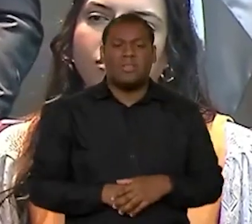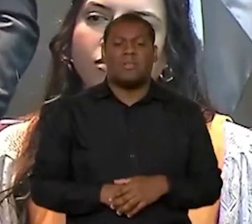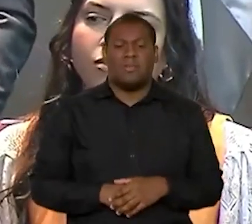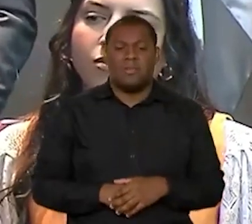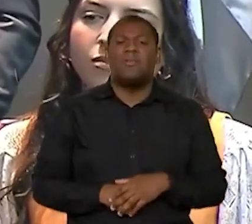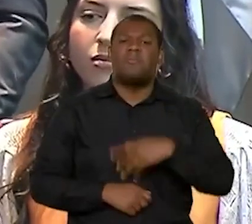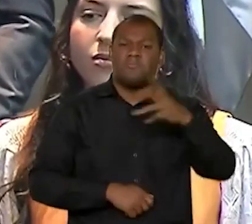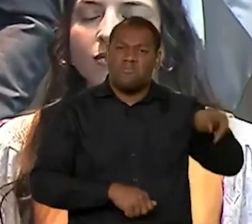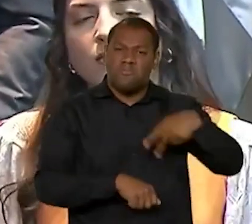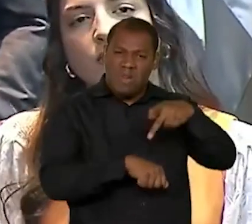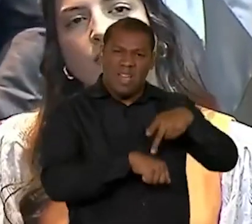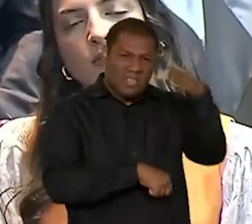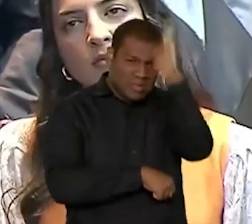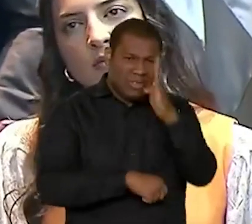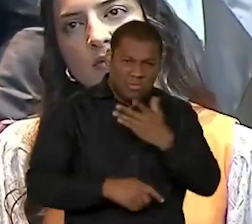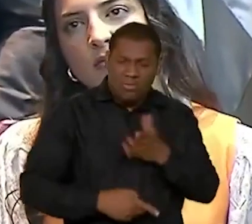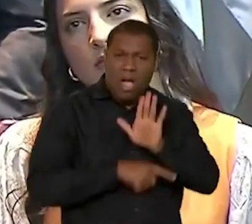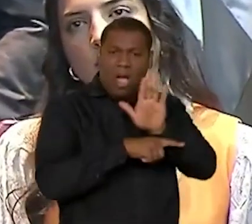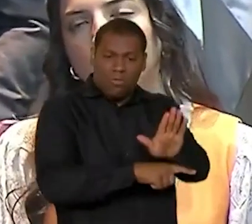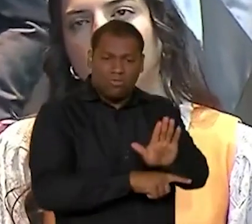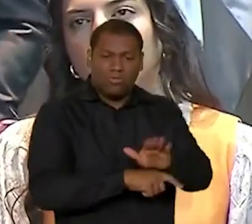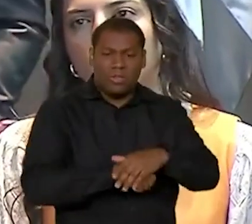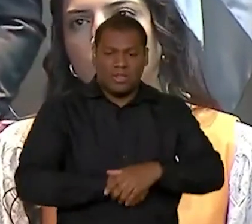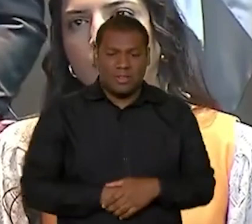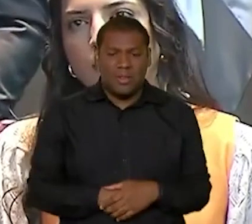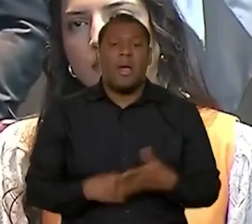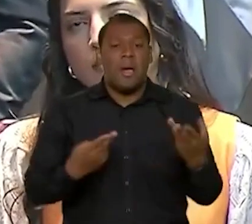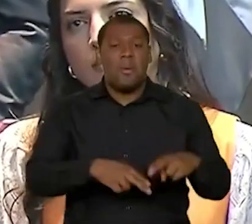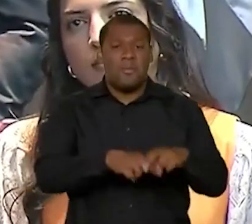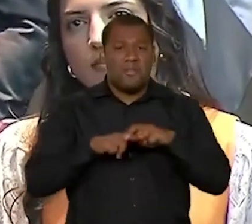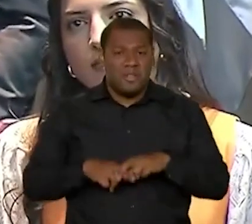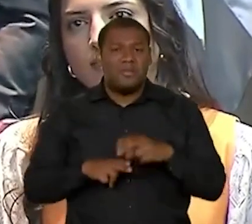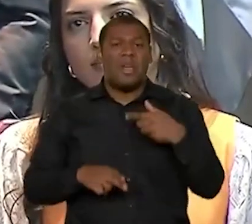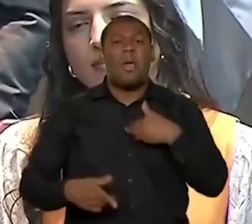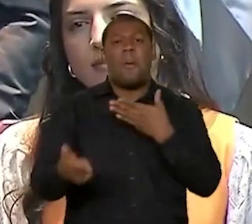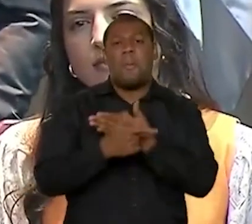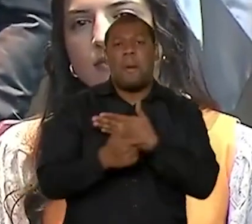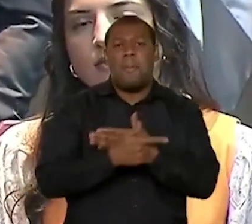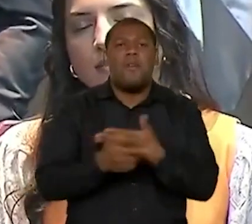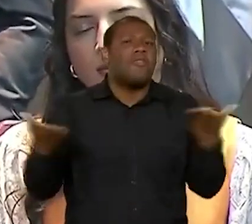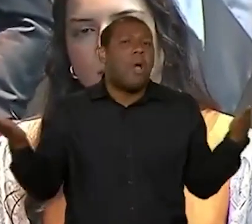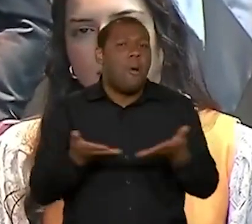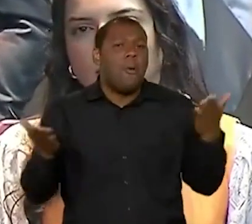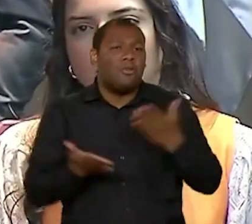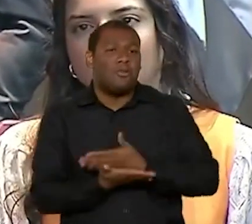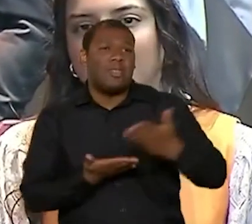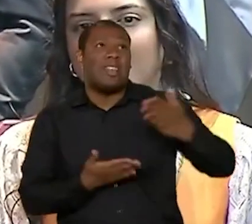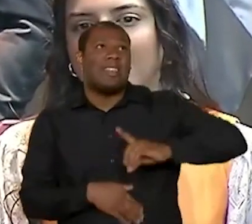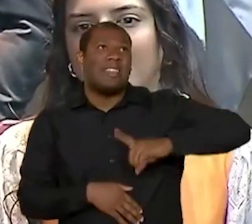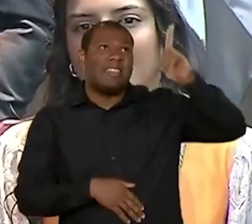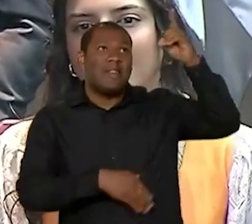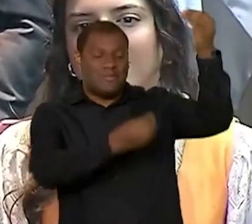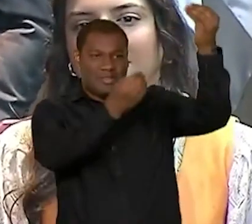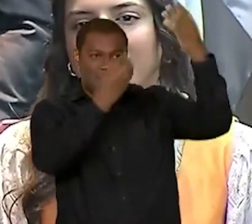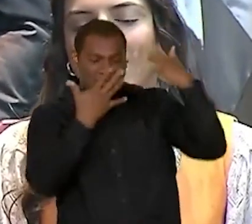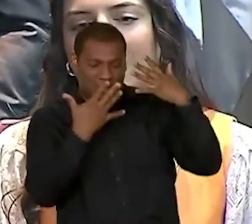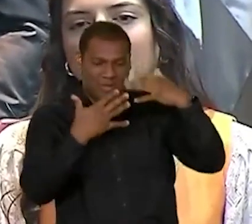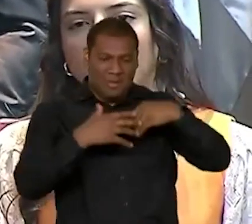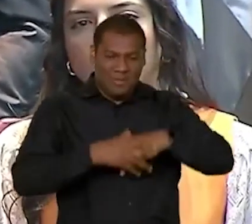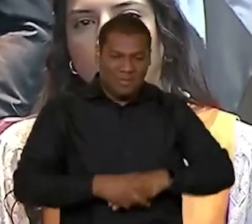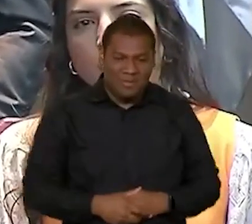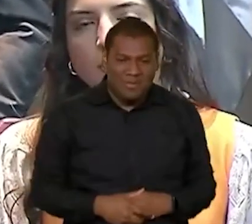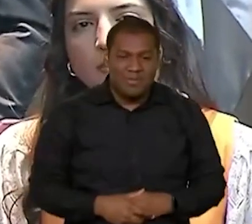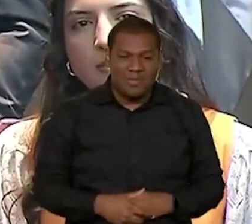para o meu país é o que me habilita a cumprir essa tarefa que começo no dia de hoje, com a bênção de Deus, a executar.